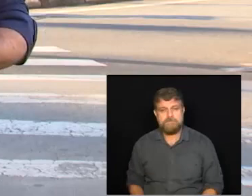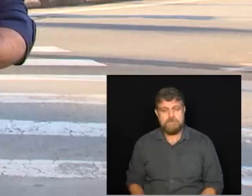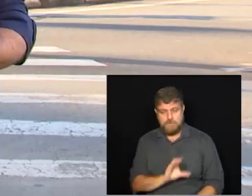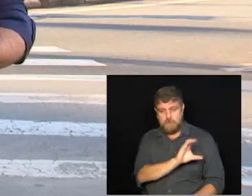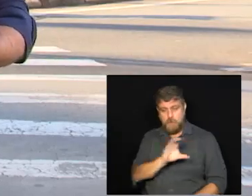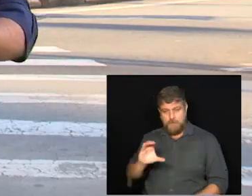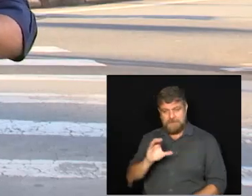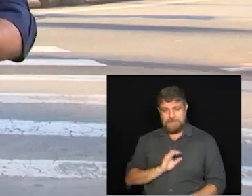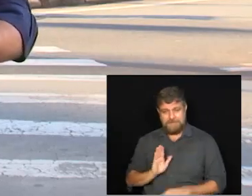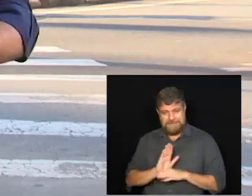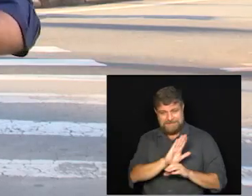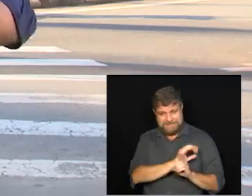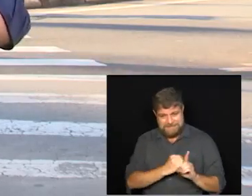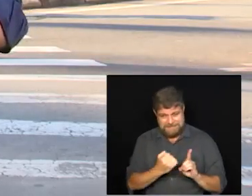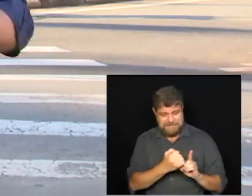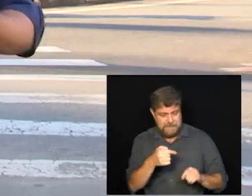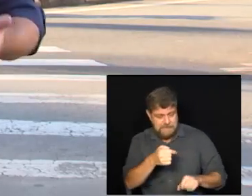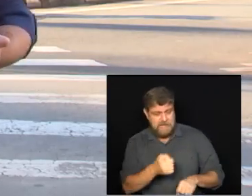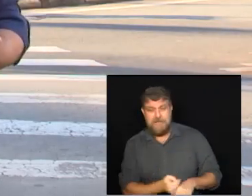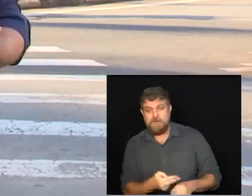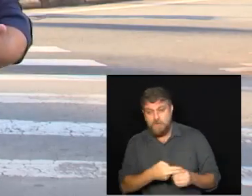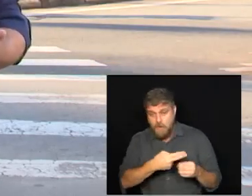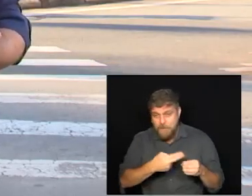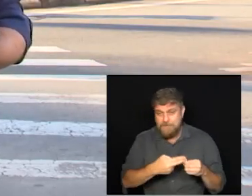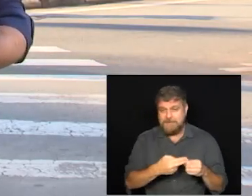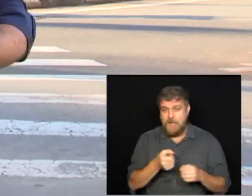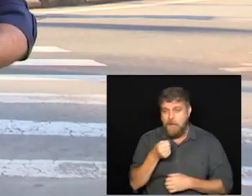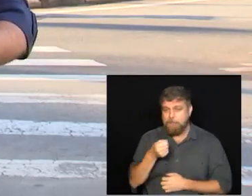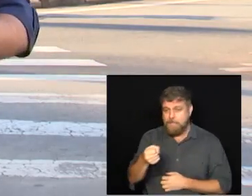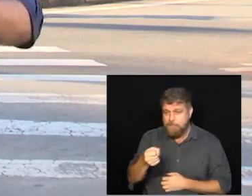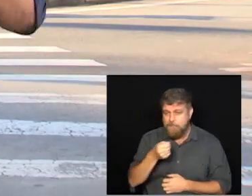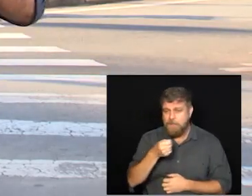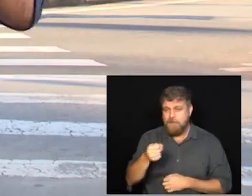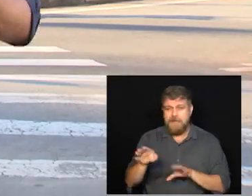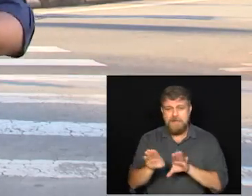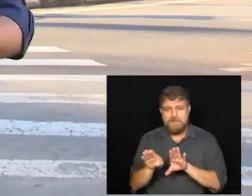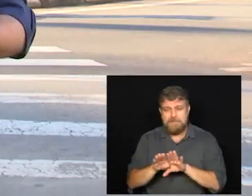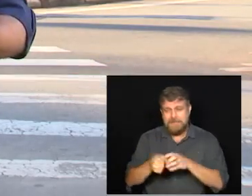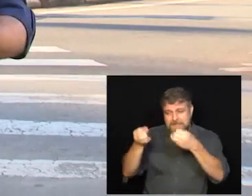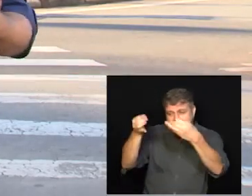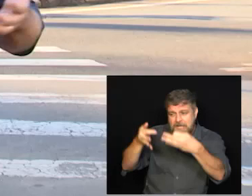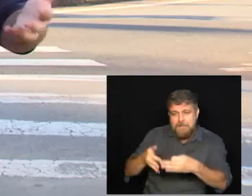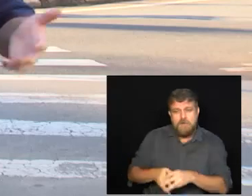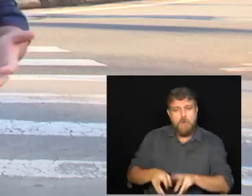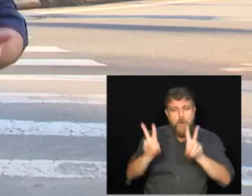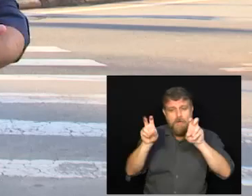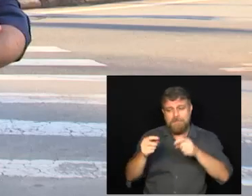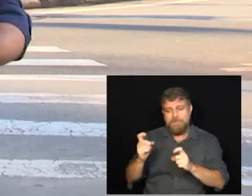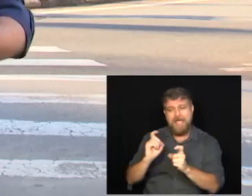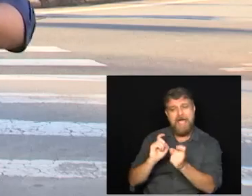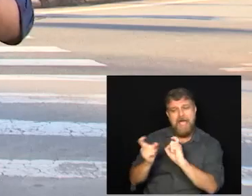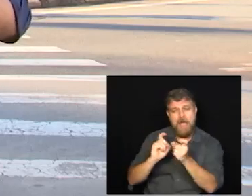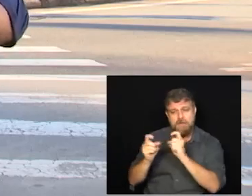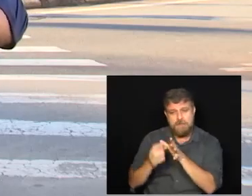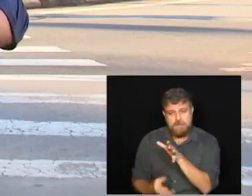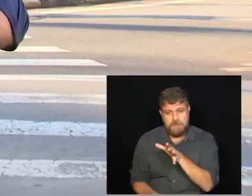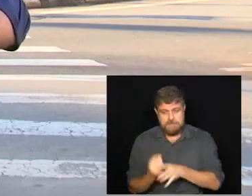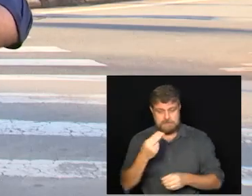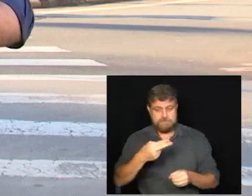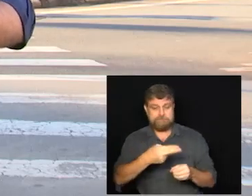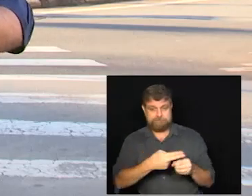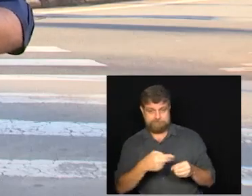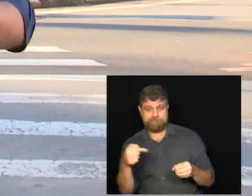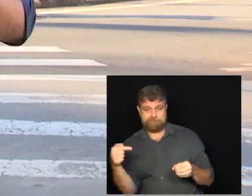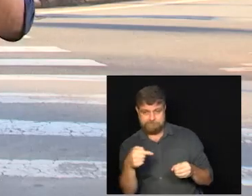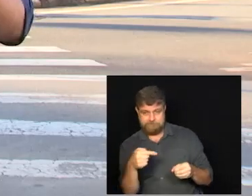de assistência do HC também concedeu entrevista coletiva e falou a respeito de uma reunião que foi realizada aqui na Unicamp,